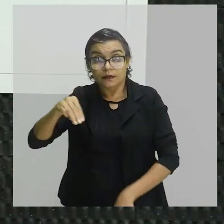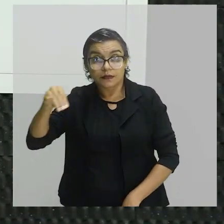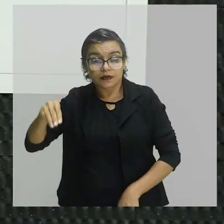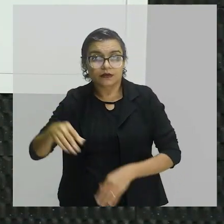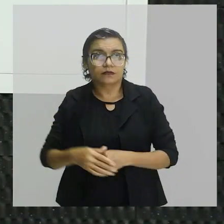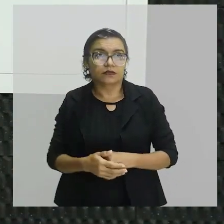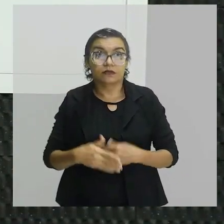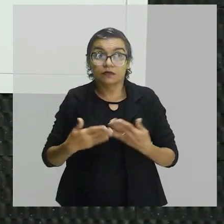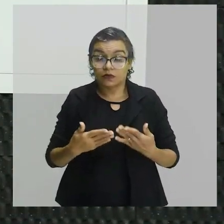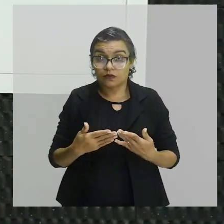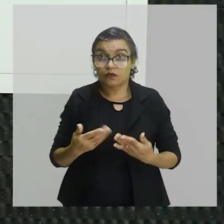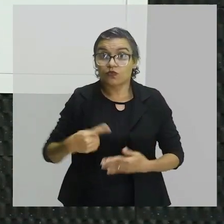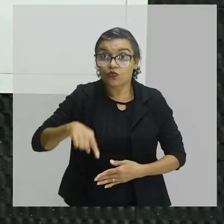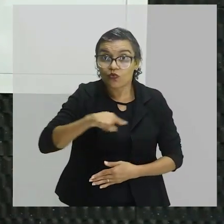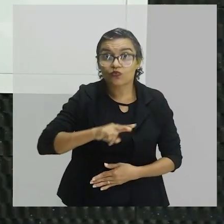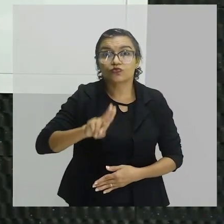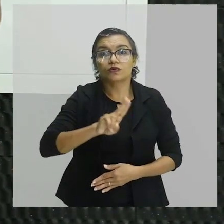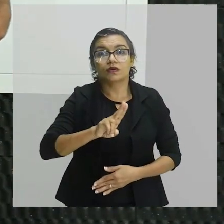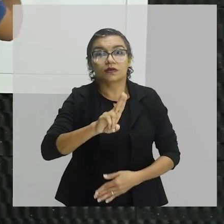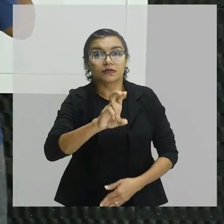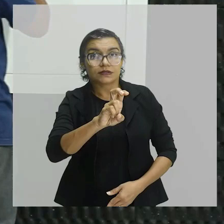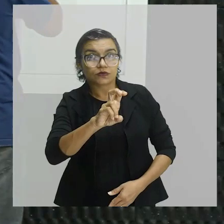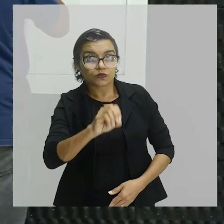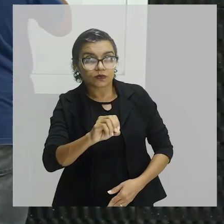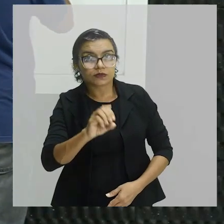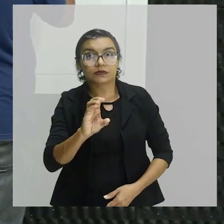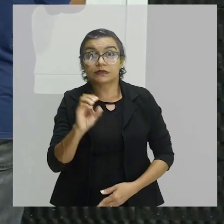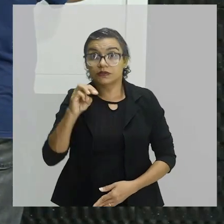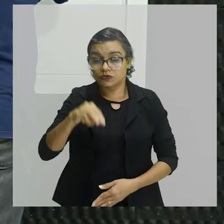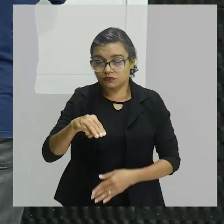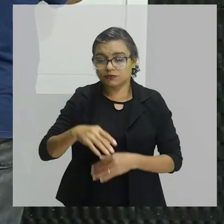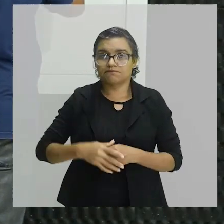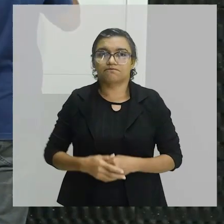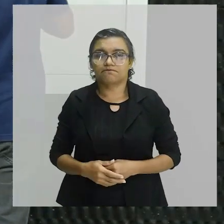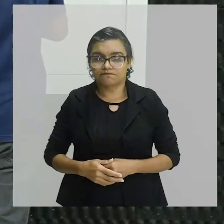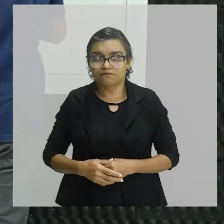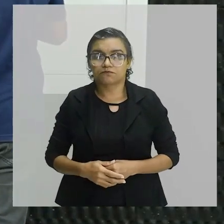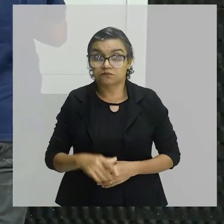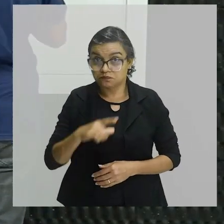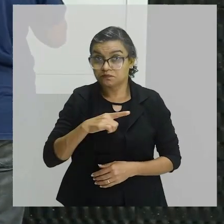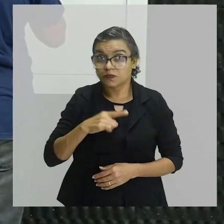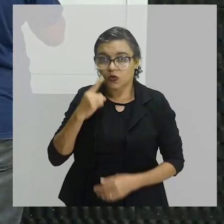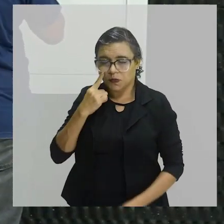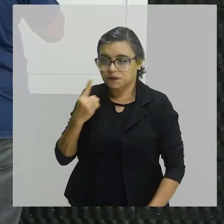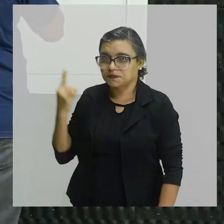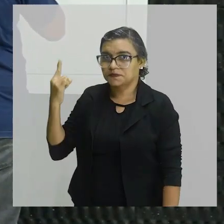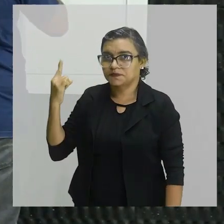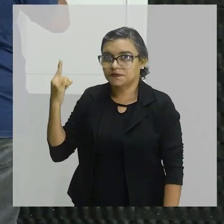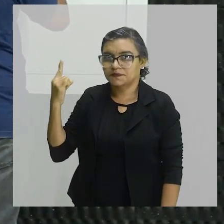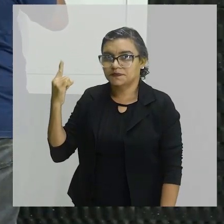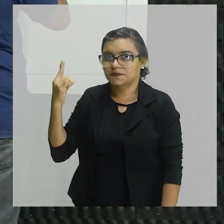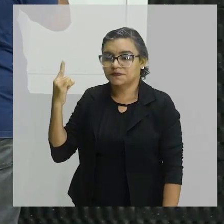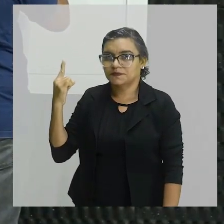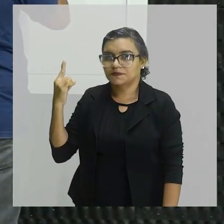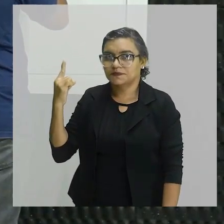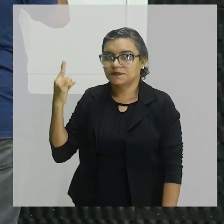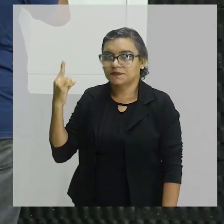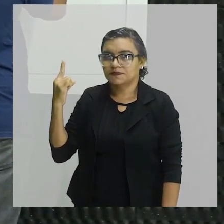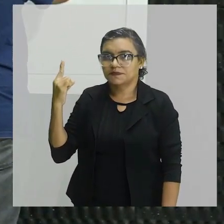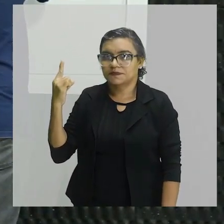50 centímetros. Então nós estamos aqui, ó, 50 centímetros, né?